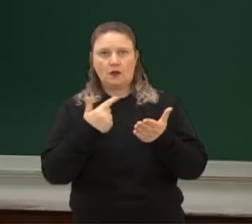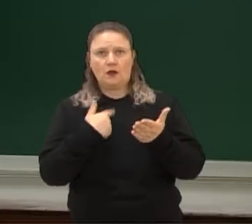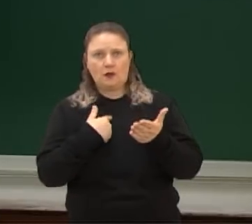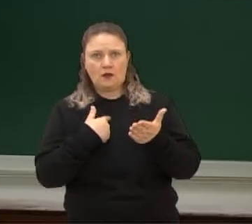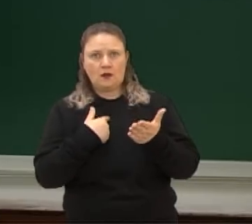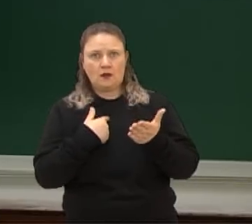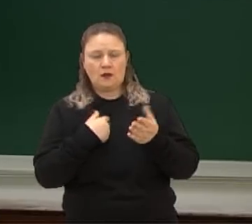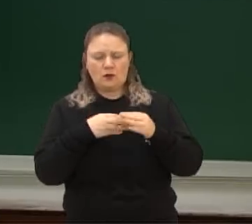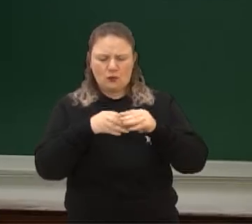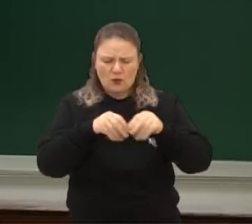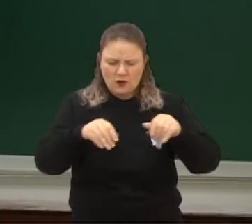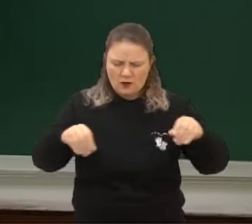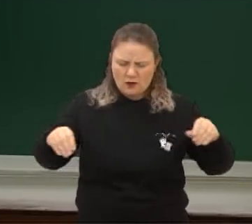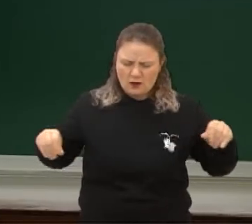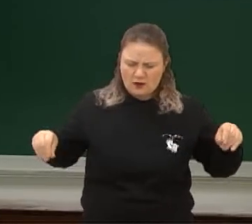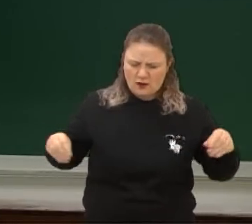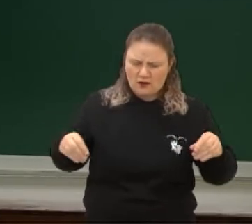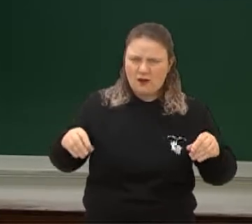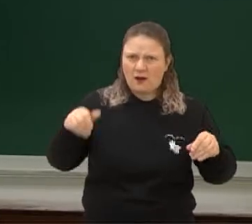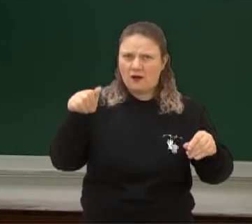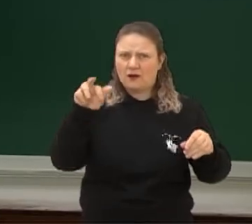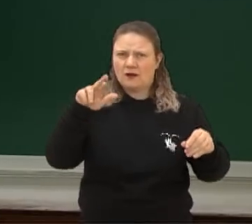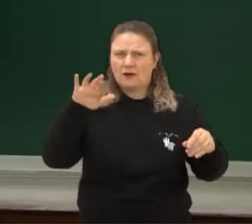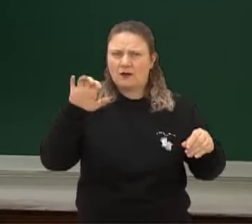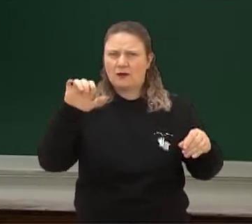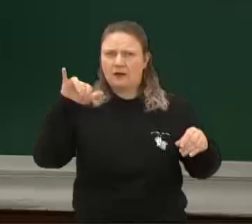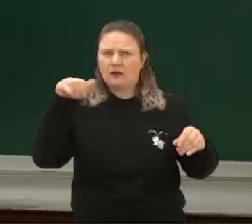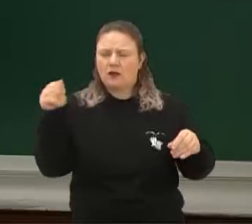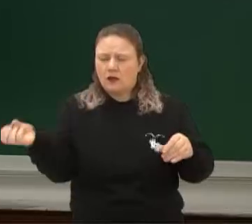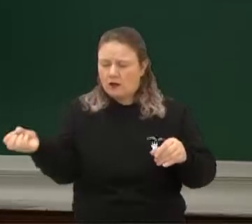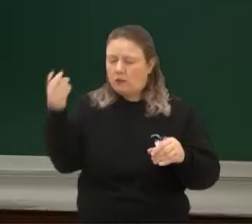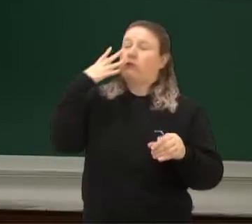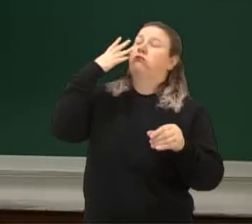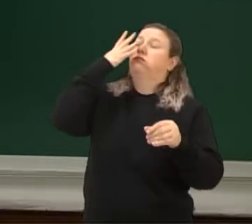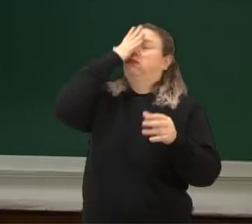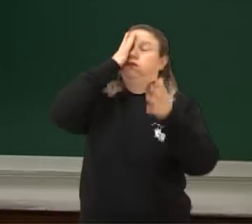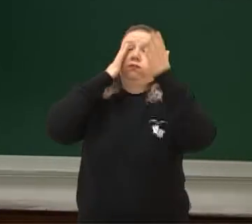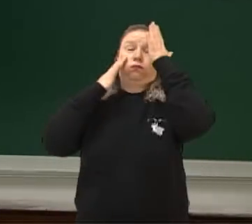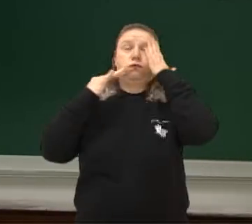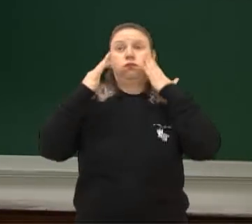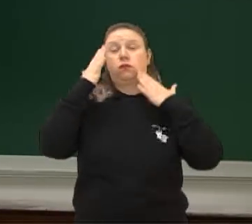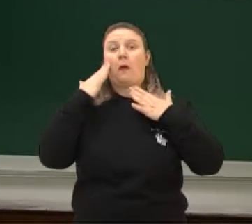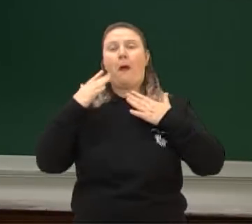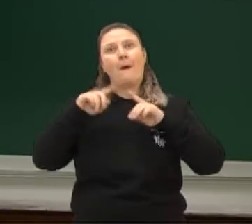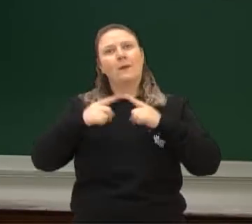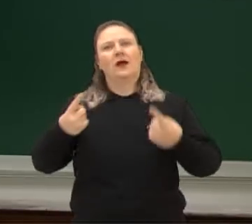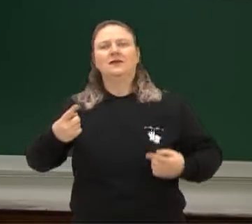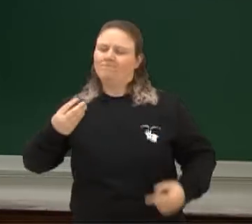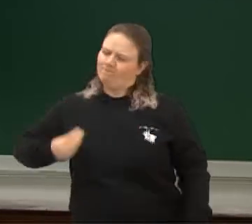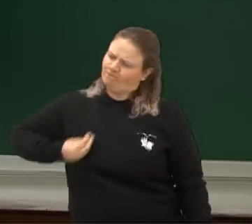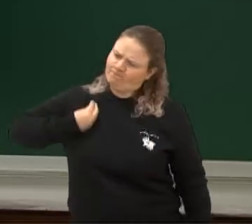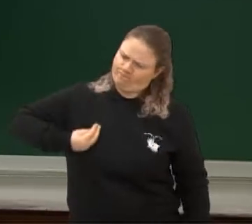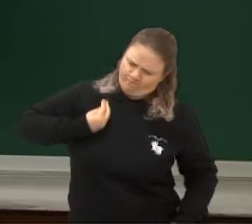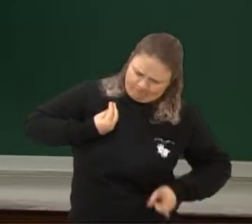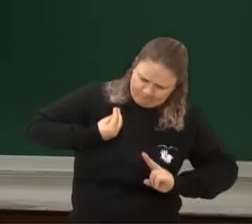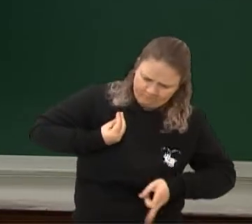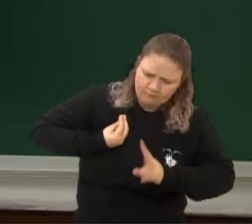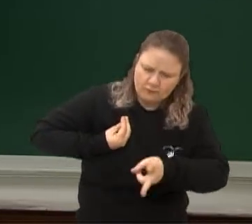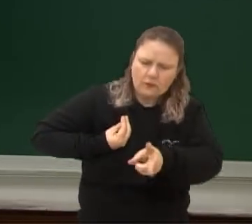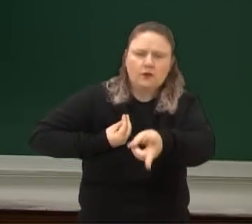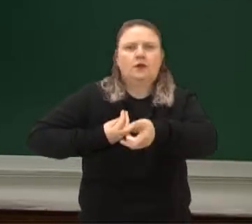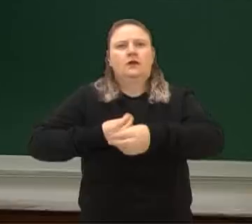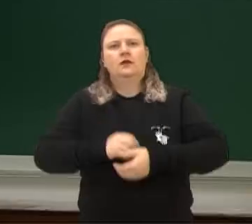porção de areia atirada no meu rosto, mas eu sobrevivi. E